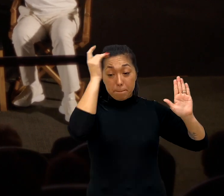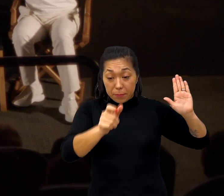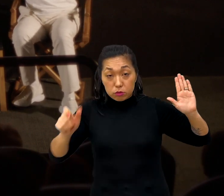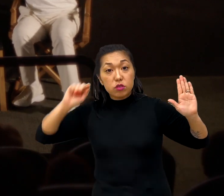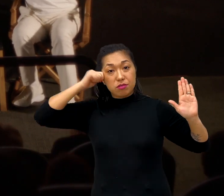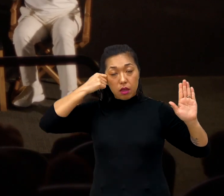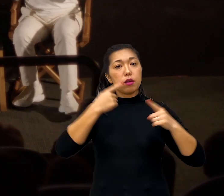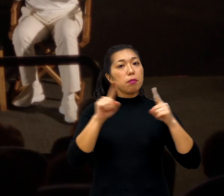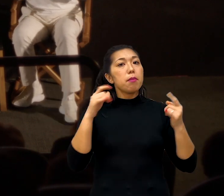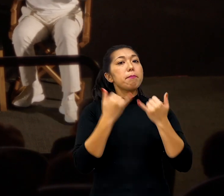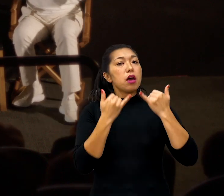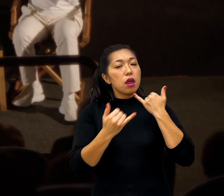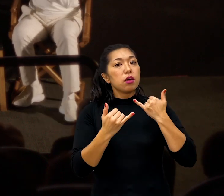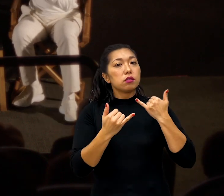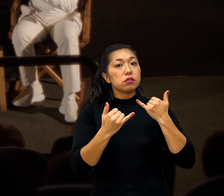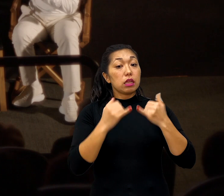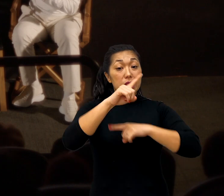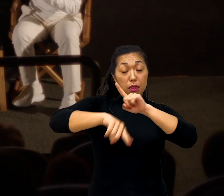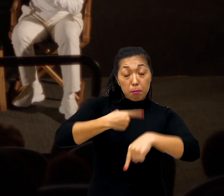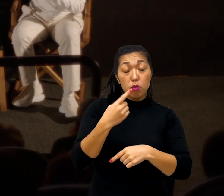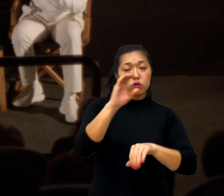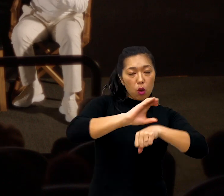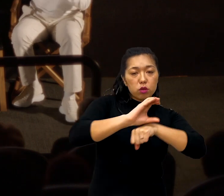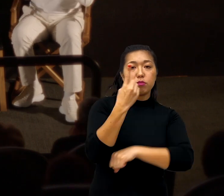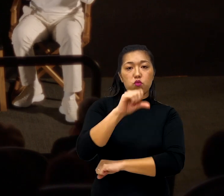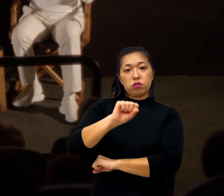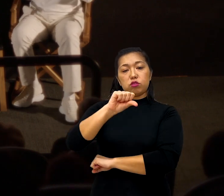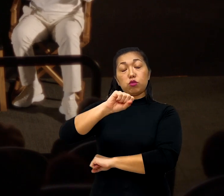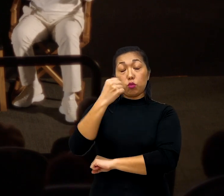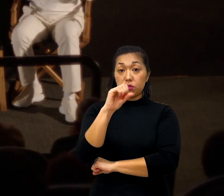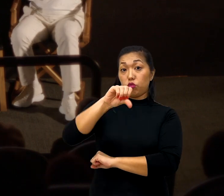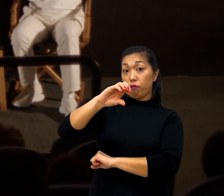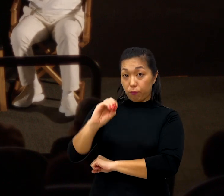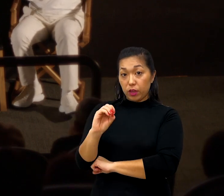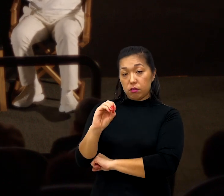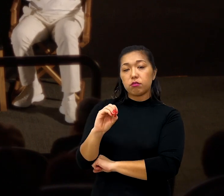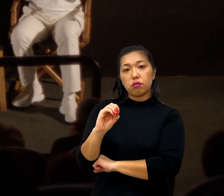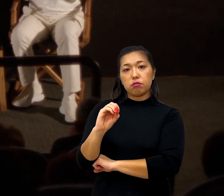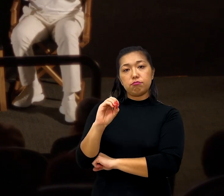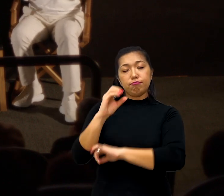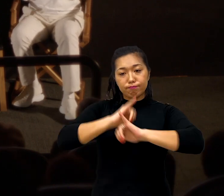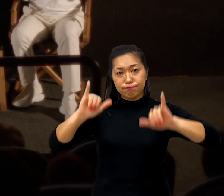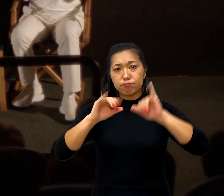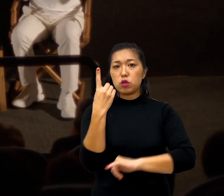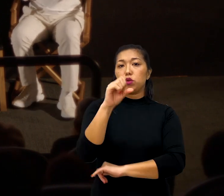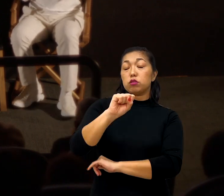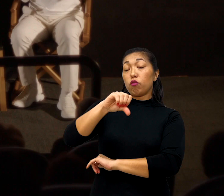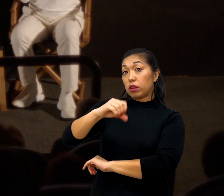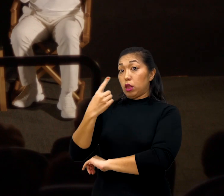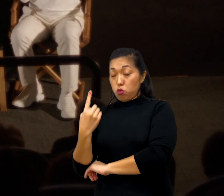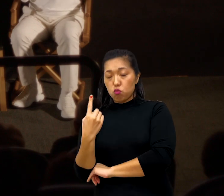cidades brasileiras após a Constituição de 1890. 91, que é publicado, meu Deus, para eu não errar